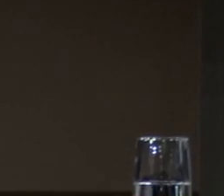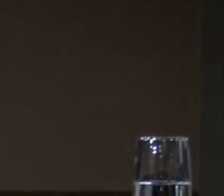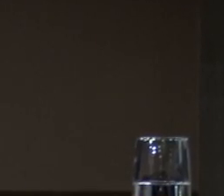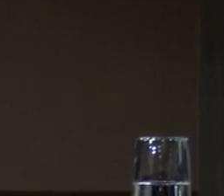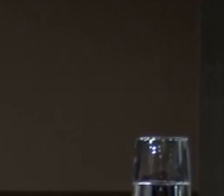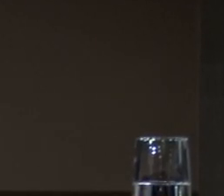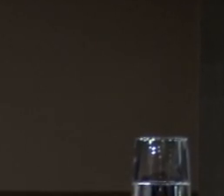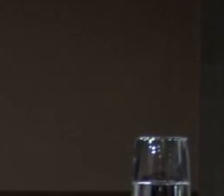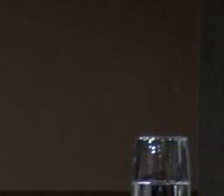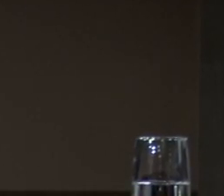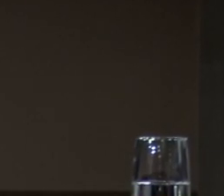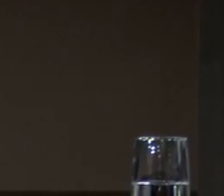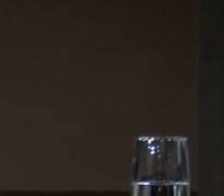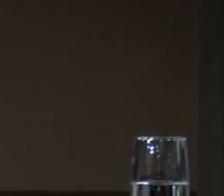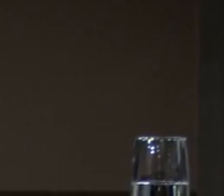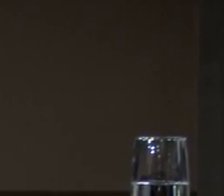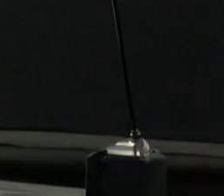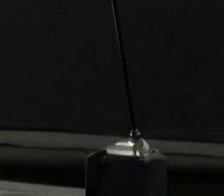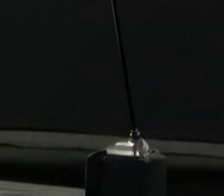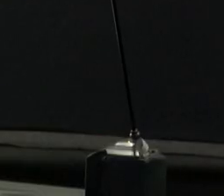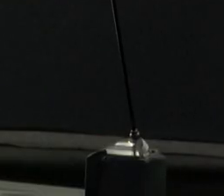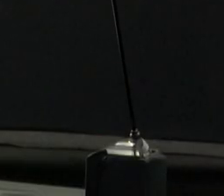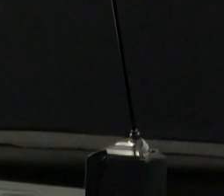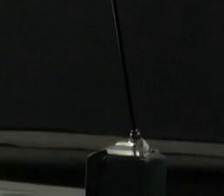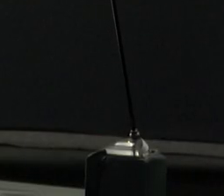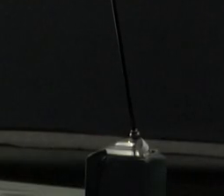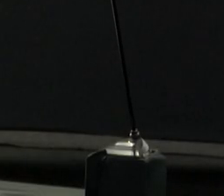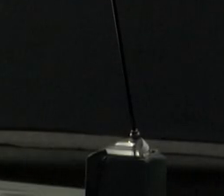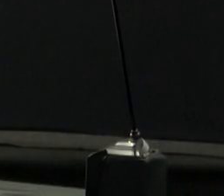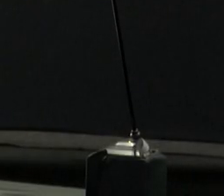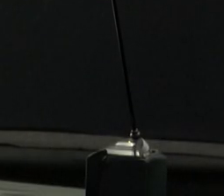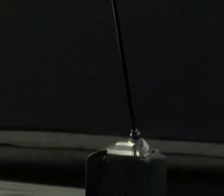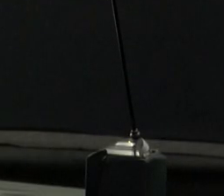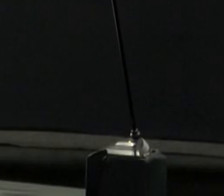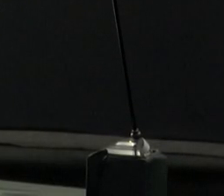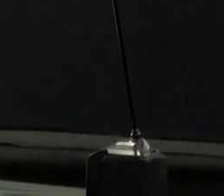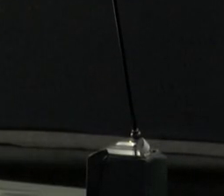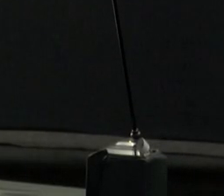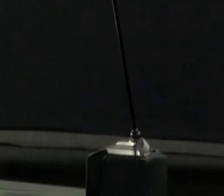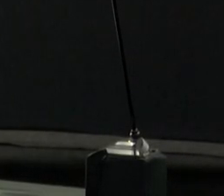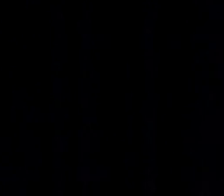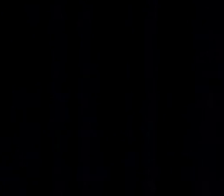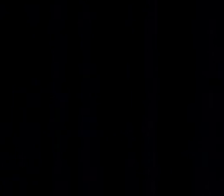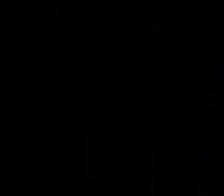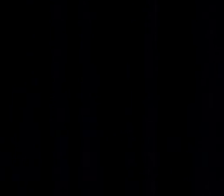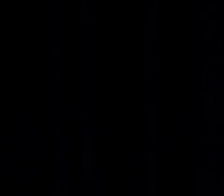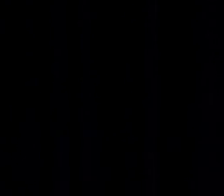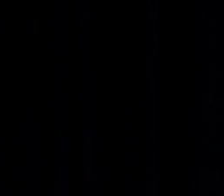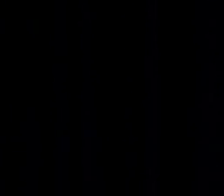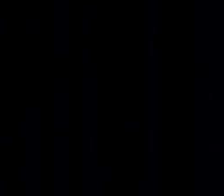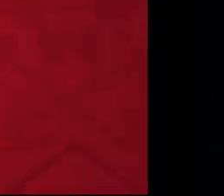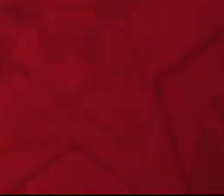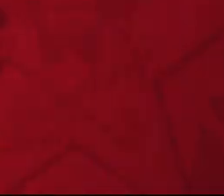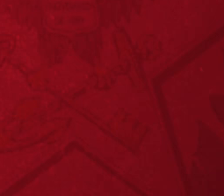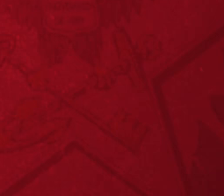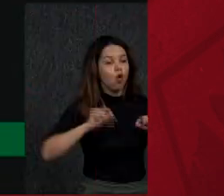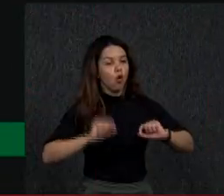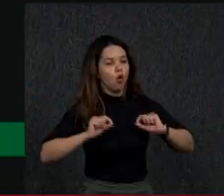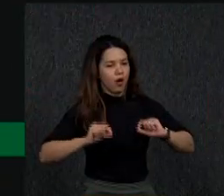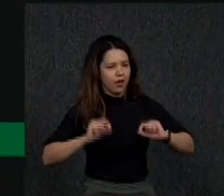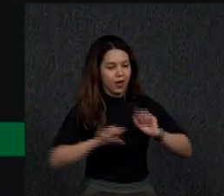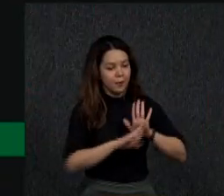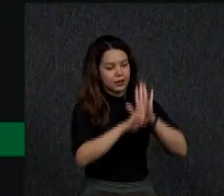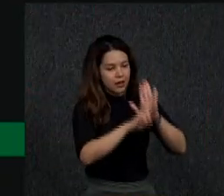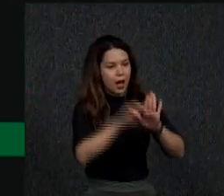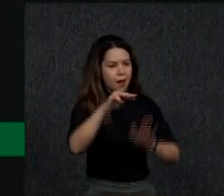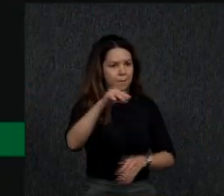de Autistas da Região Carbonífera, José Augusto Freitas, utilizou a tribuna para falar sobre os números da entidade.